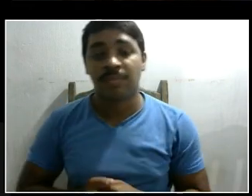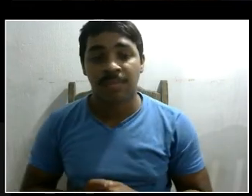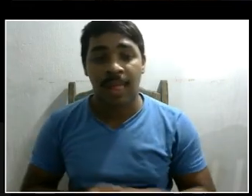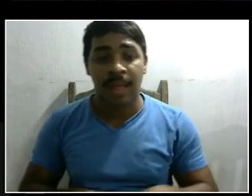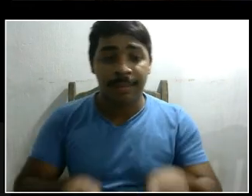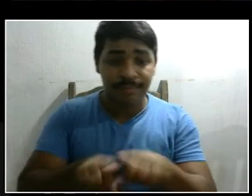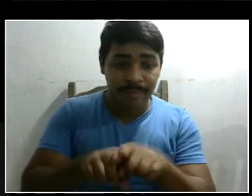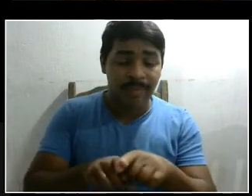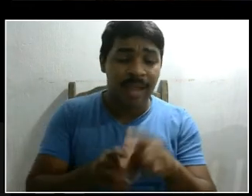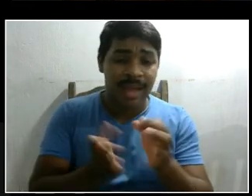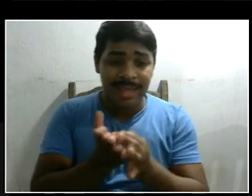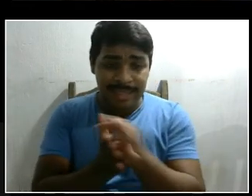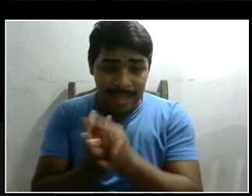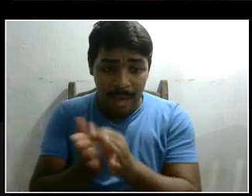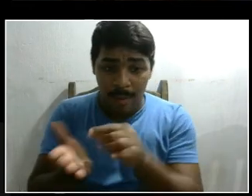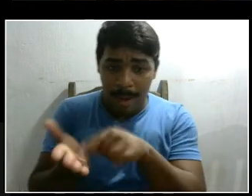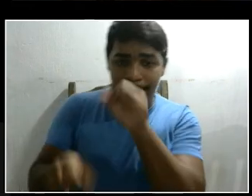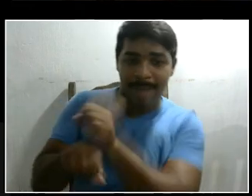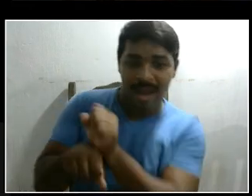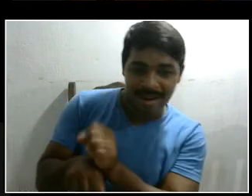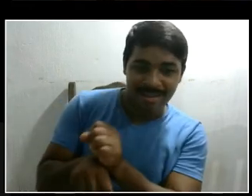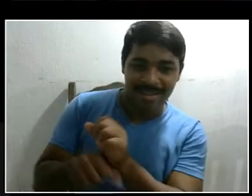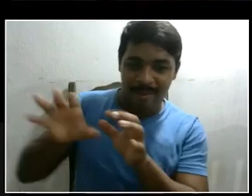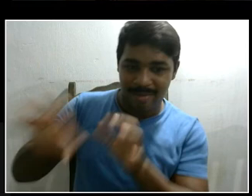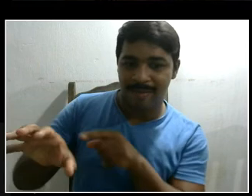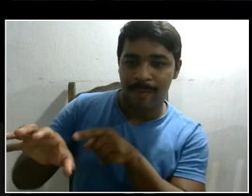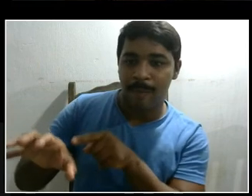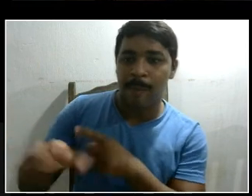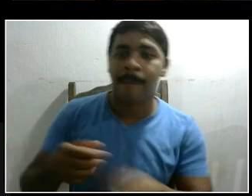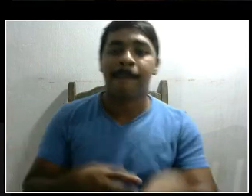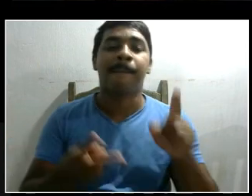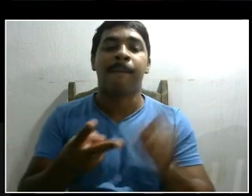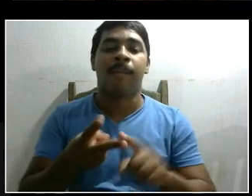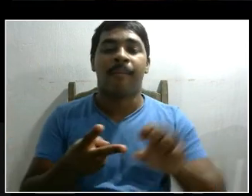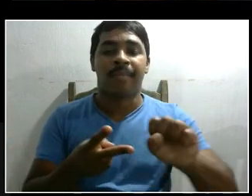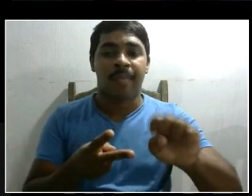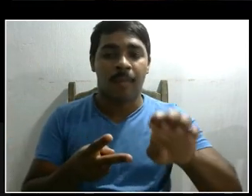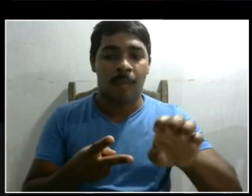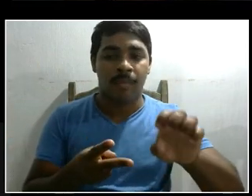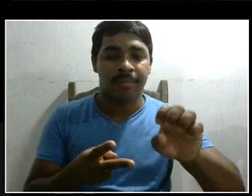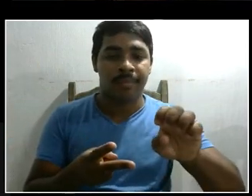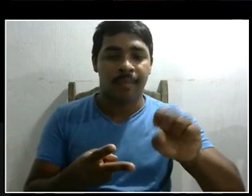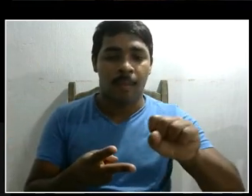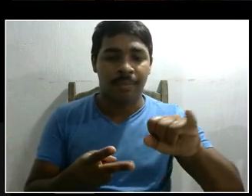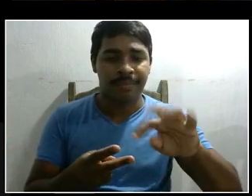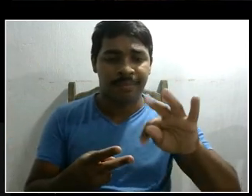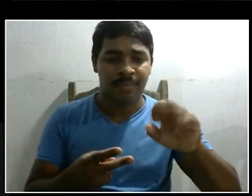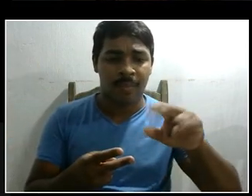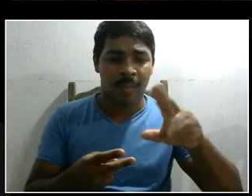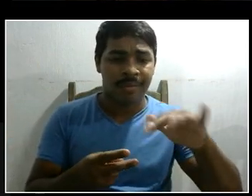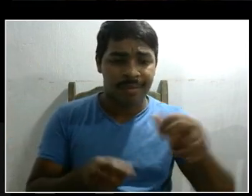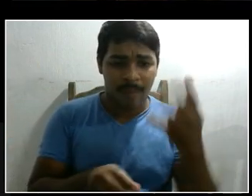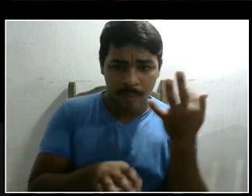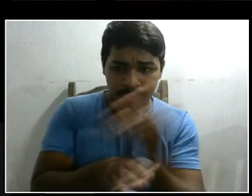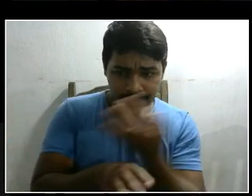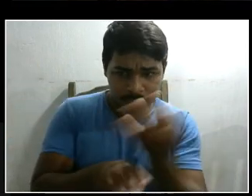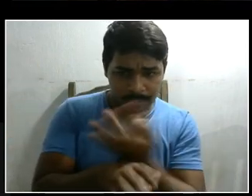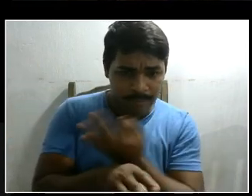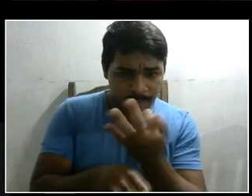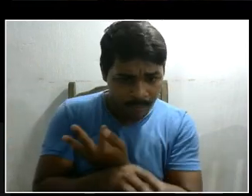uma célula se ligar uma na outra. Ela serve também para preenchimento de espaço. Então, por exemplo, aquele espaço que